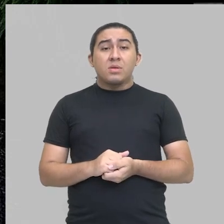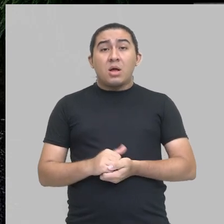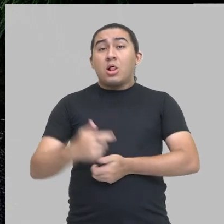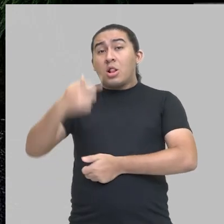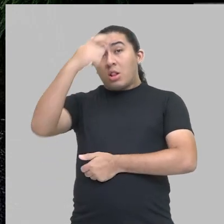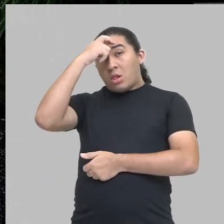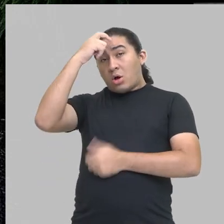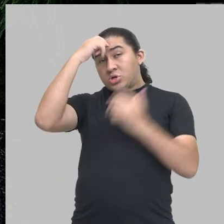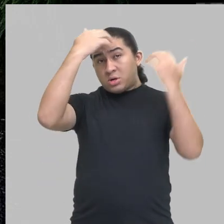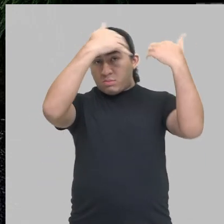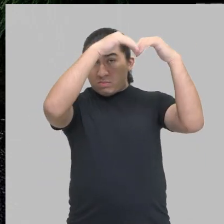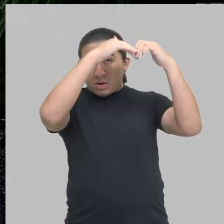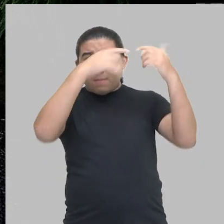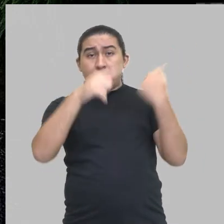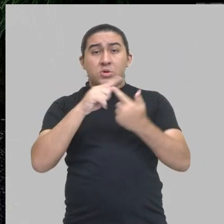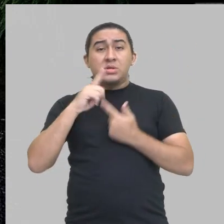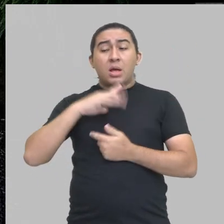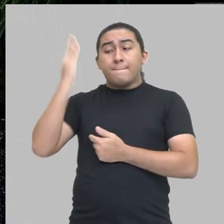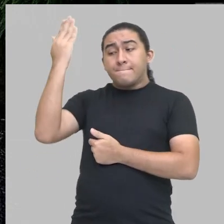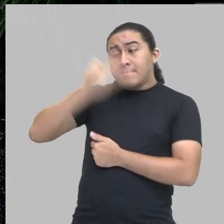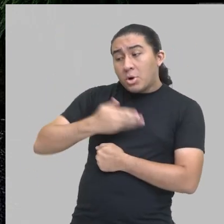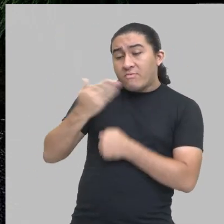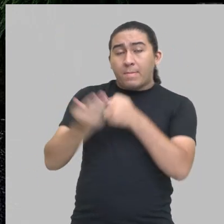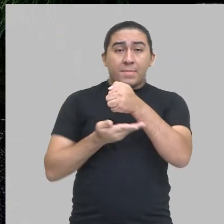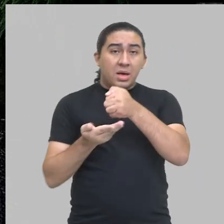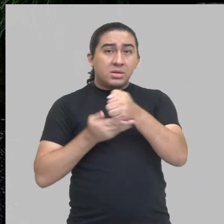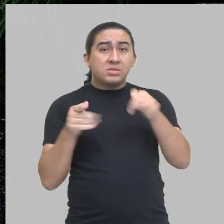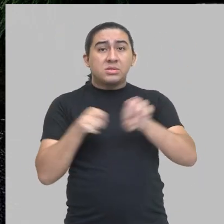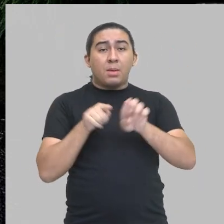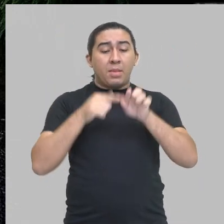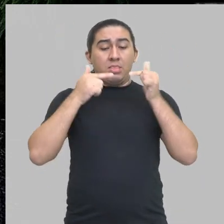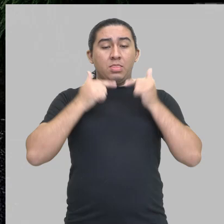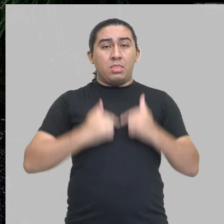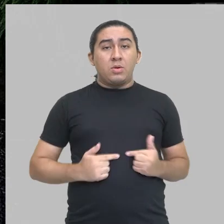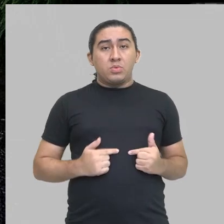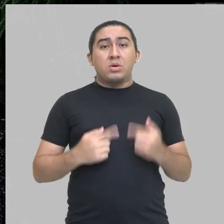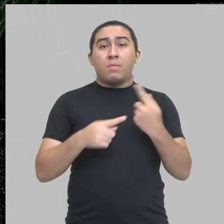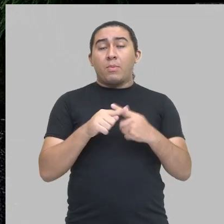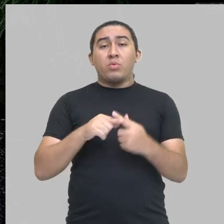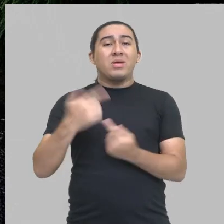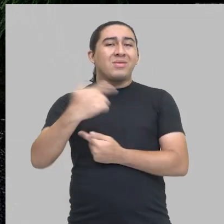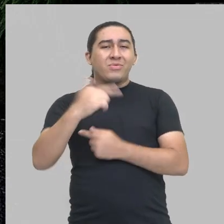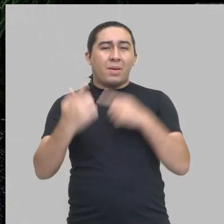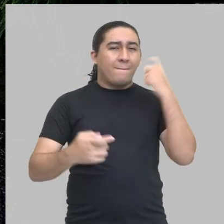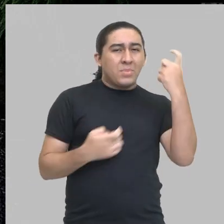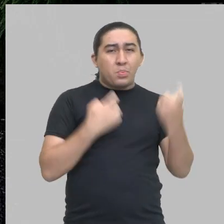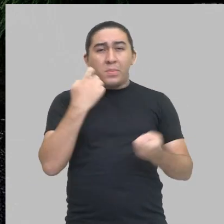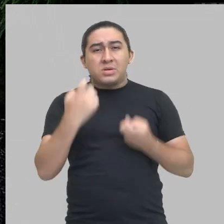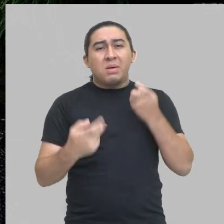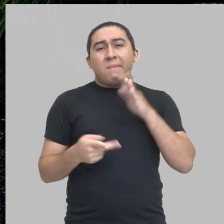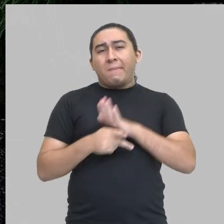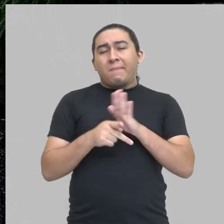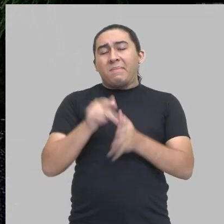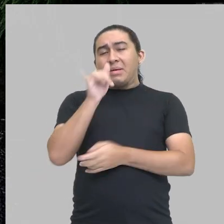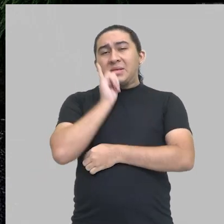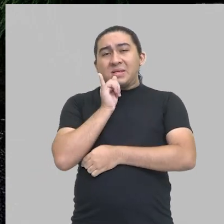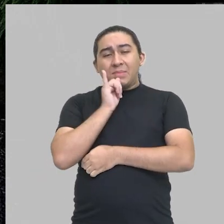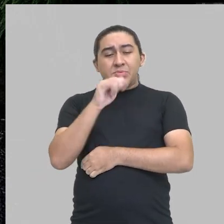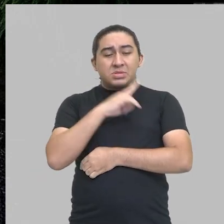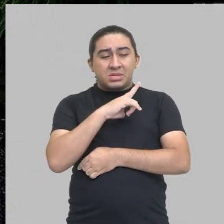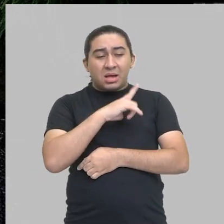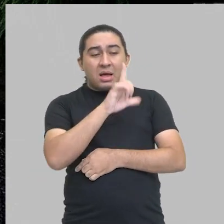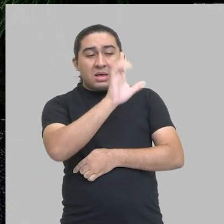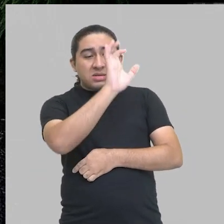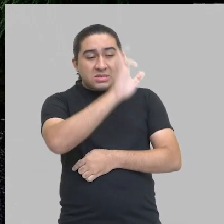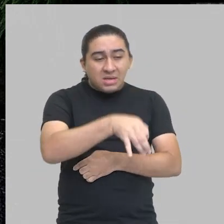estar buscando justamente essas evidências. E imparcial, porque ela não está preocupada, né, com um